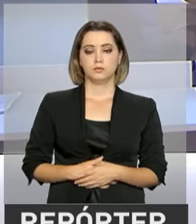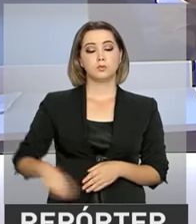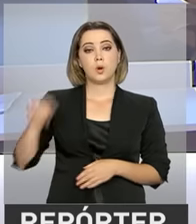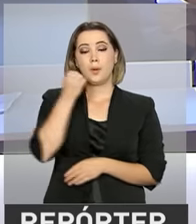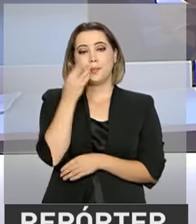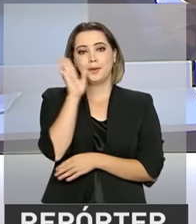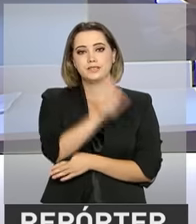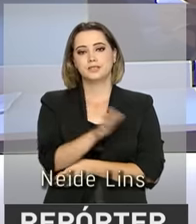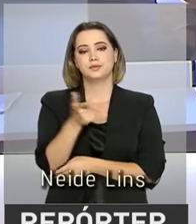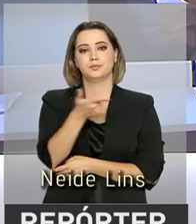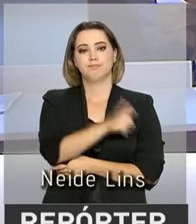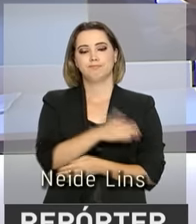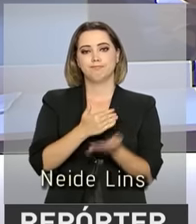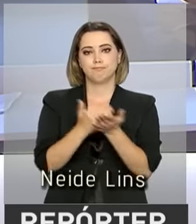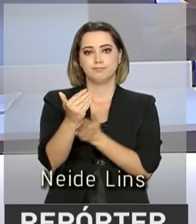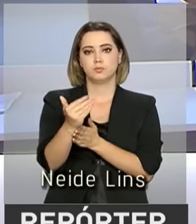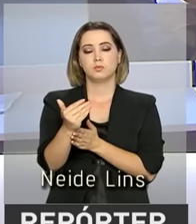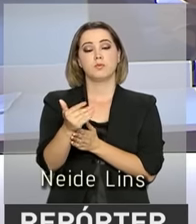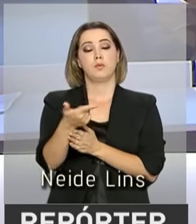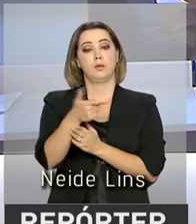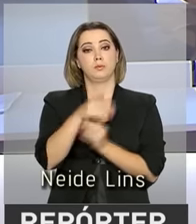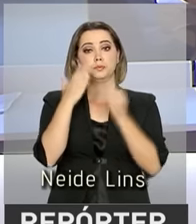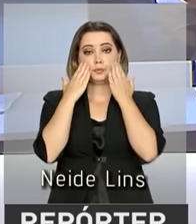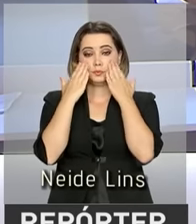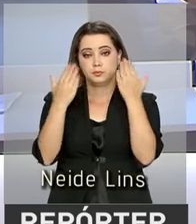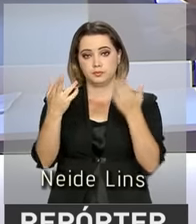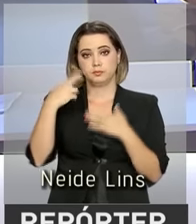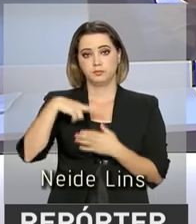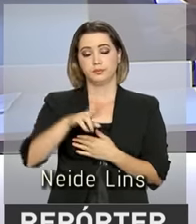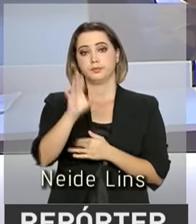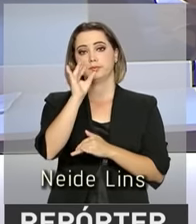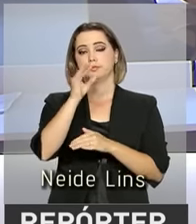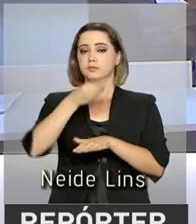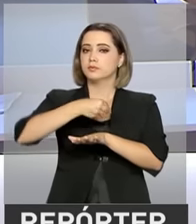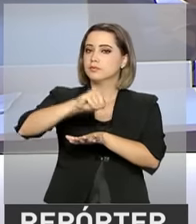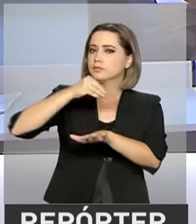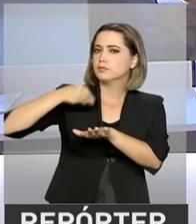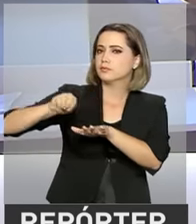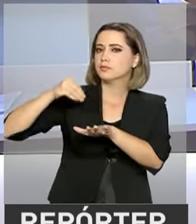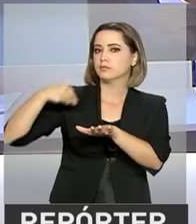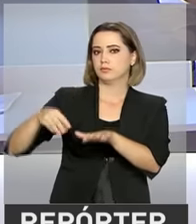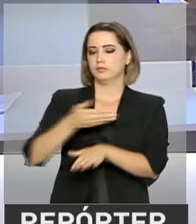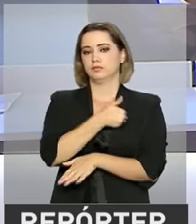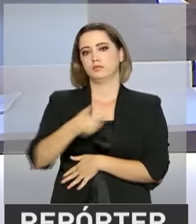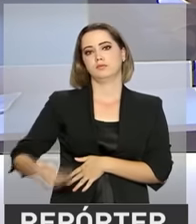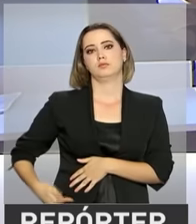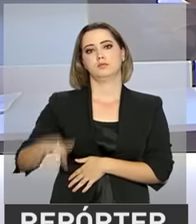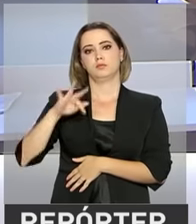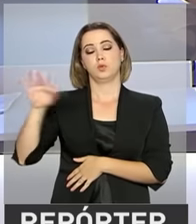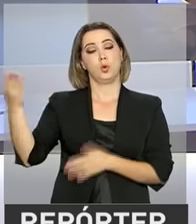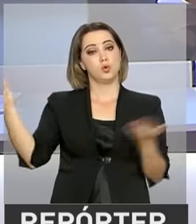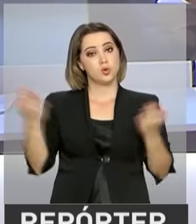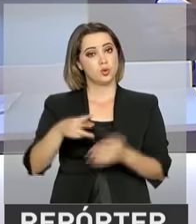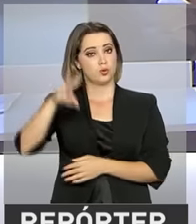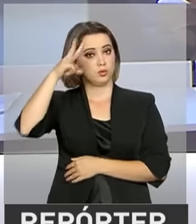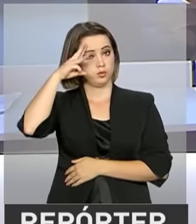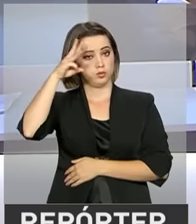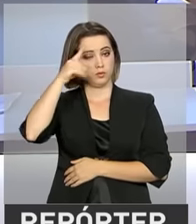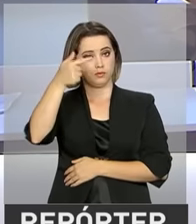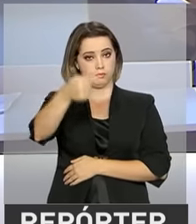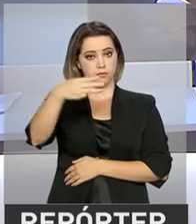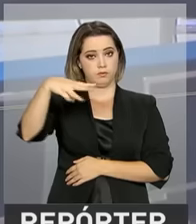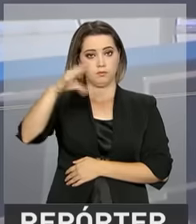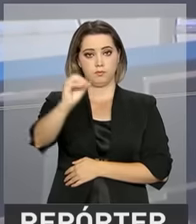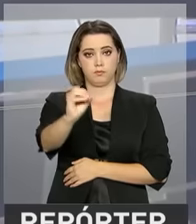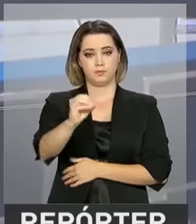Olá boa tarde começa agora mais uma edição do repórter NBR e as notícias do Governo Federal desta terça-feira 7 de